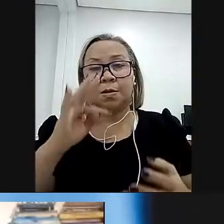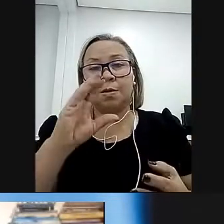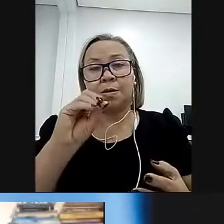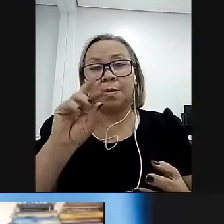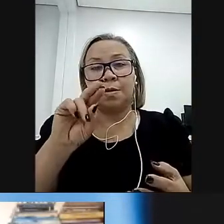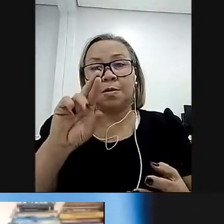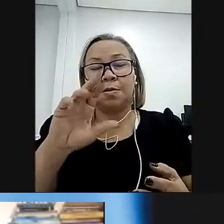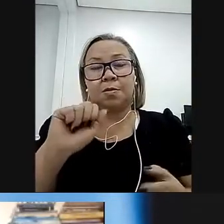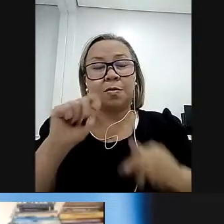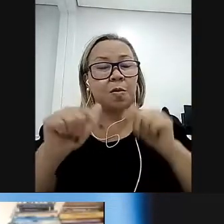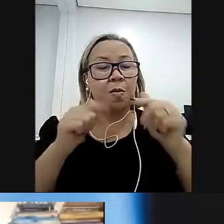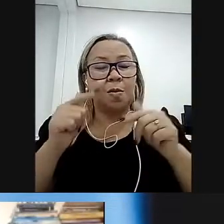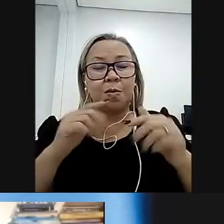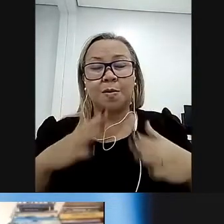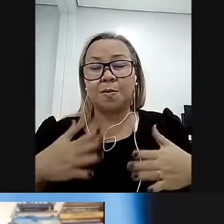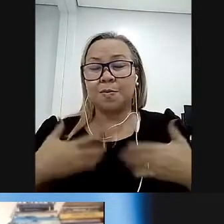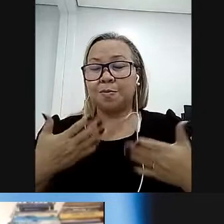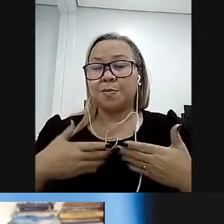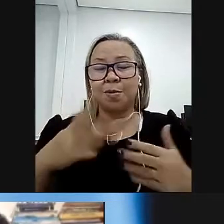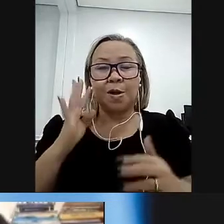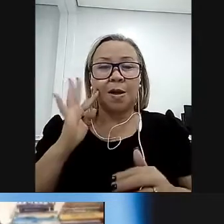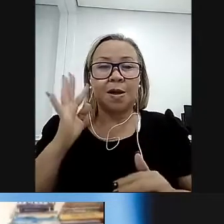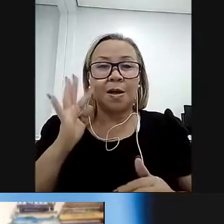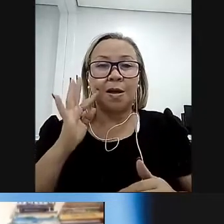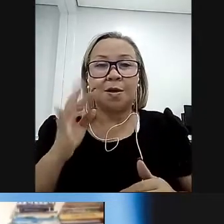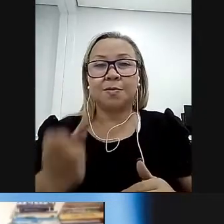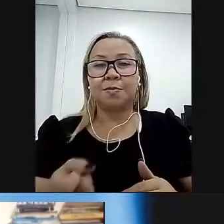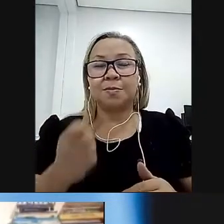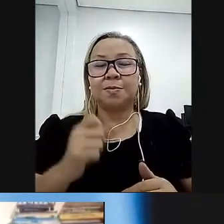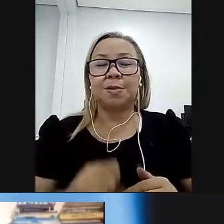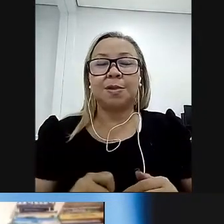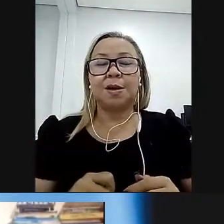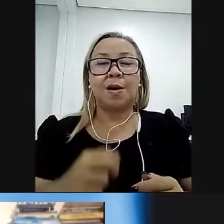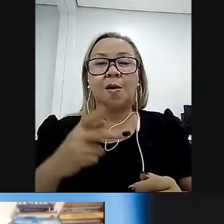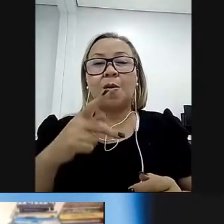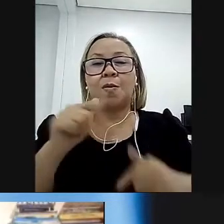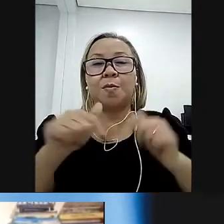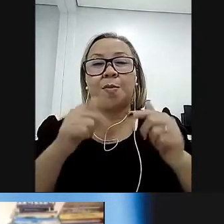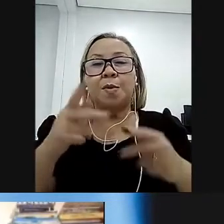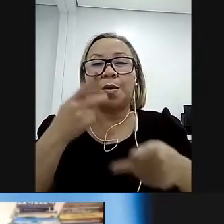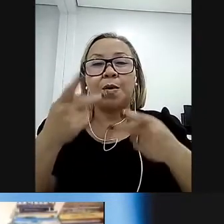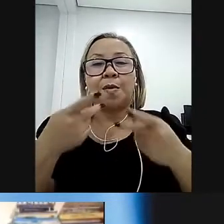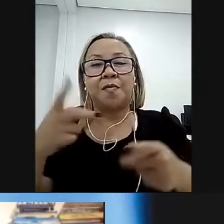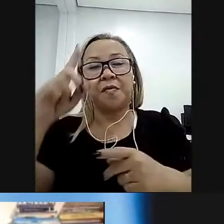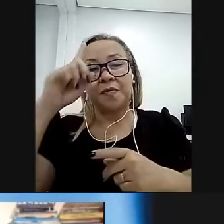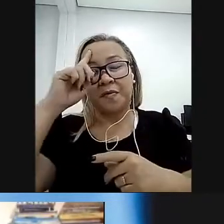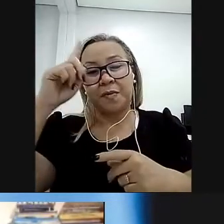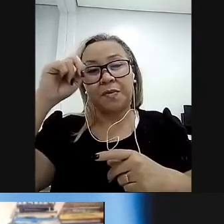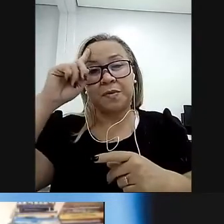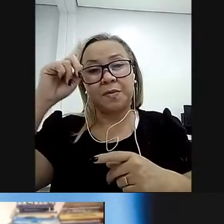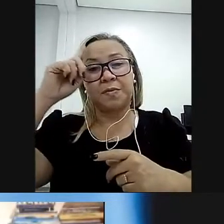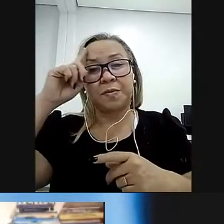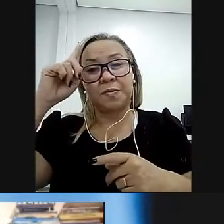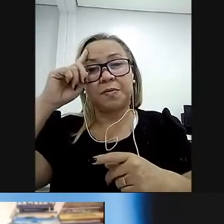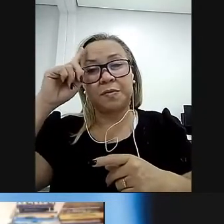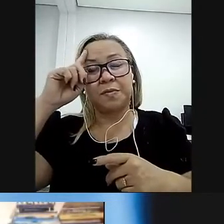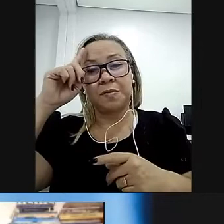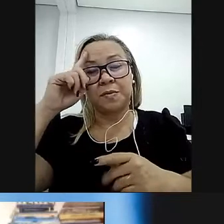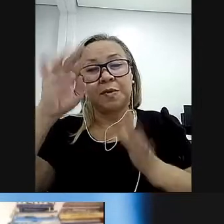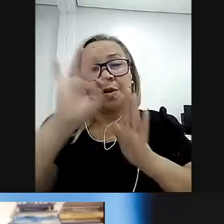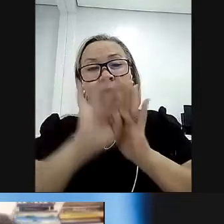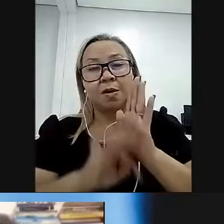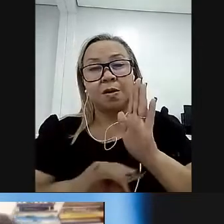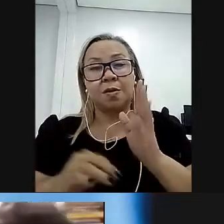Sim, esse trabalho que fala do cotidiano, né? Que está no texto inicial,